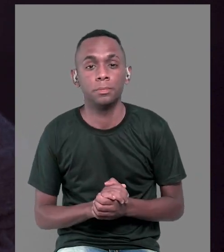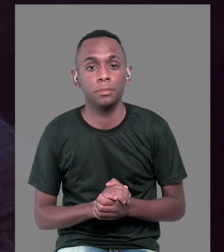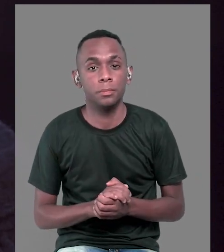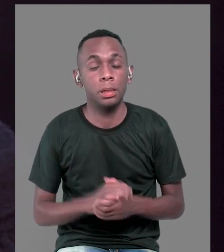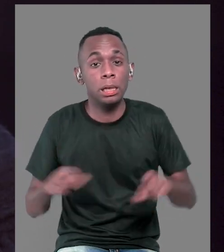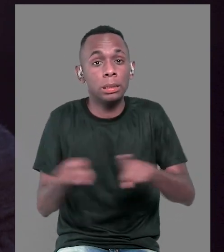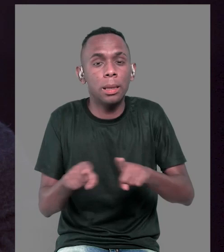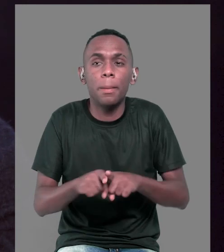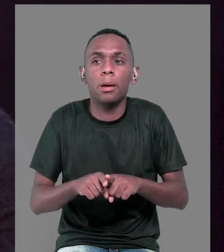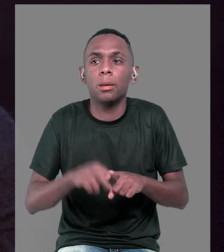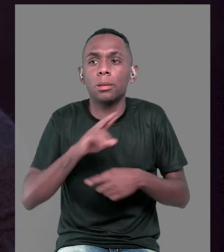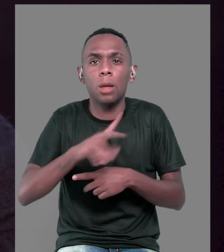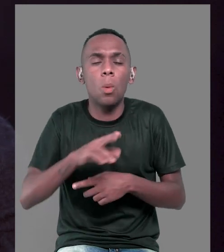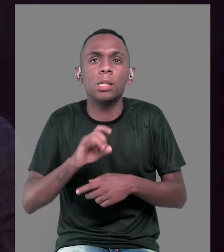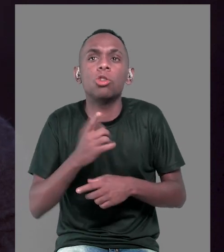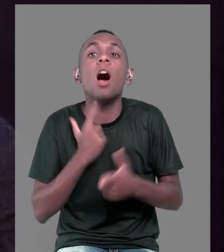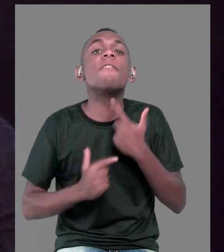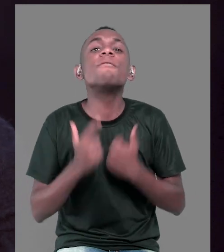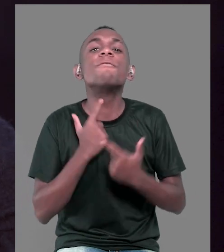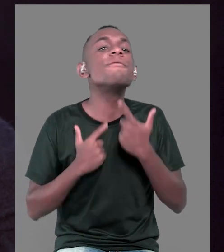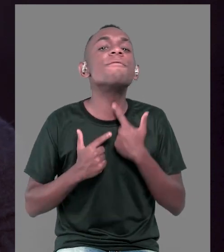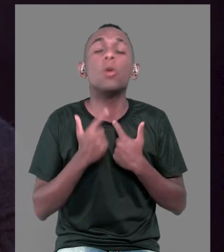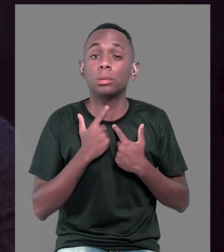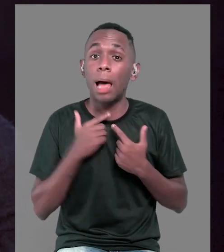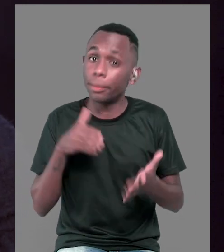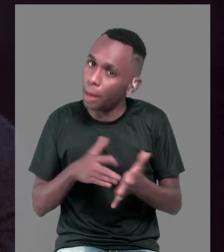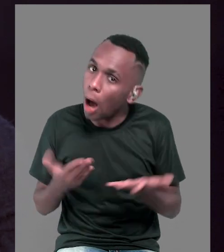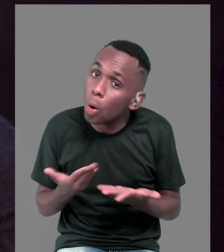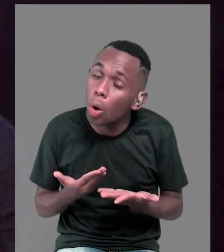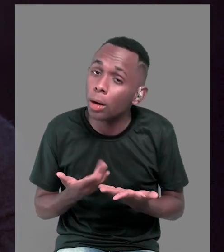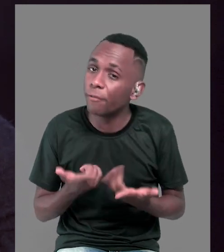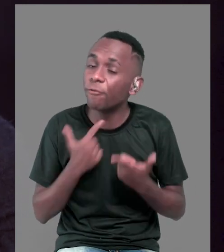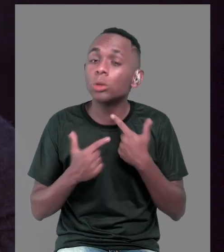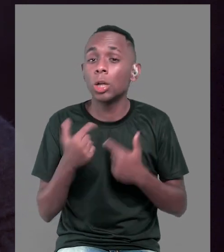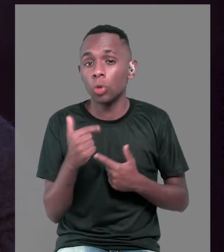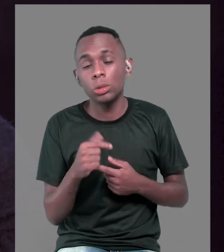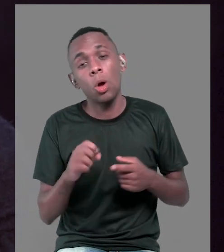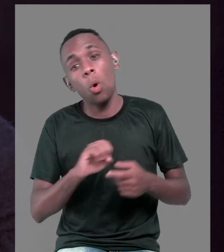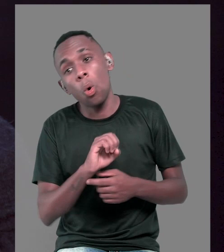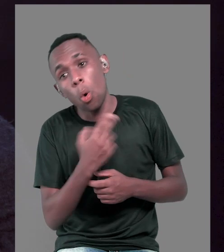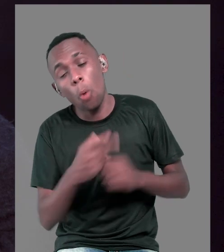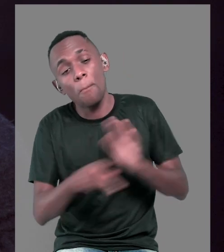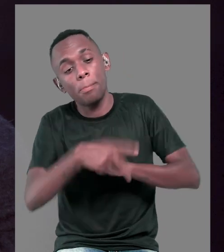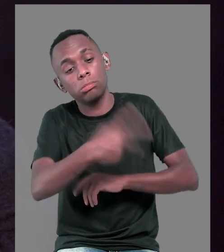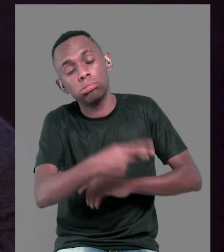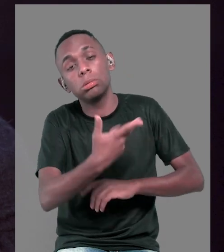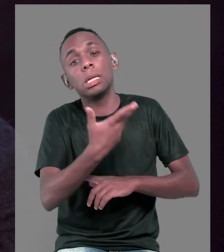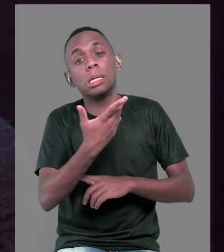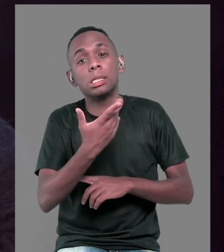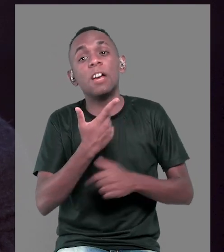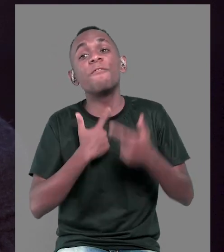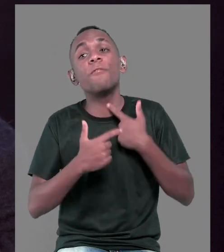Eles não se movem pelo desejo, por enquanto, ou por reverberações indiretas de um